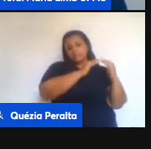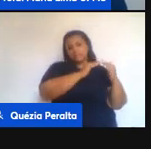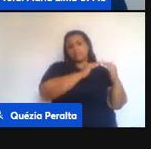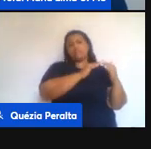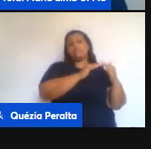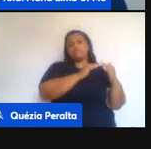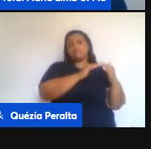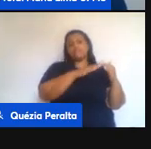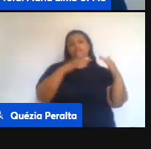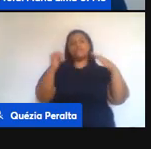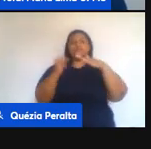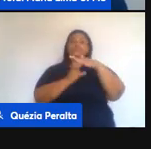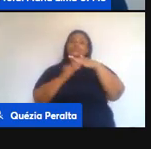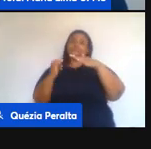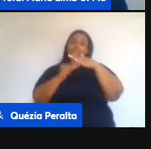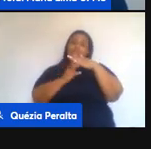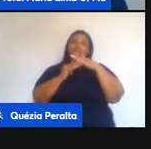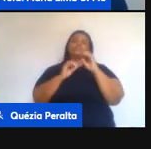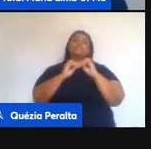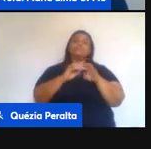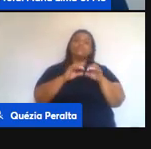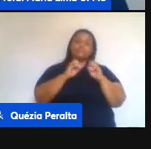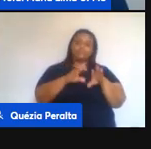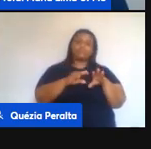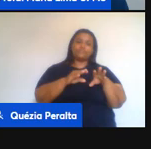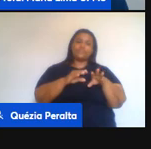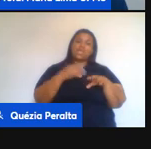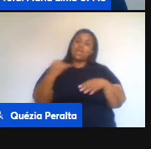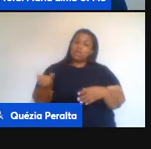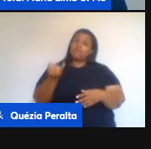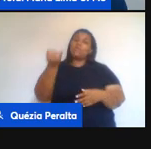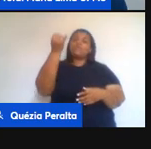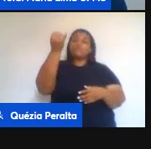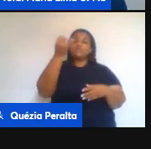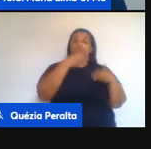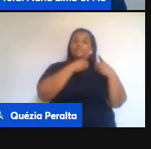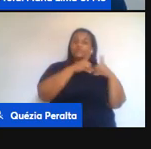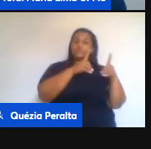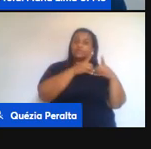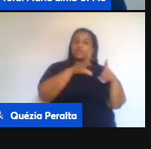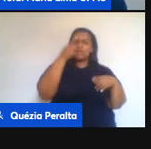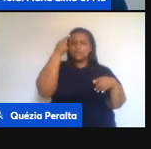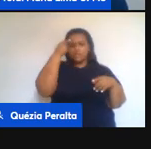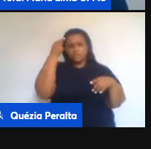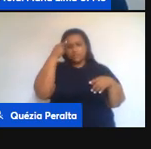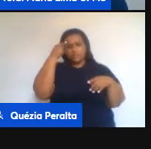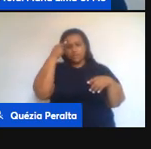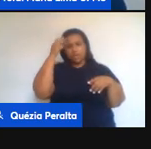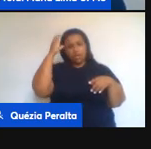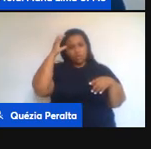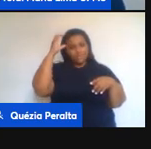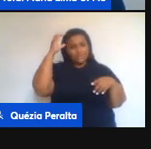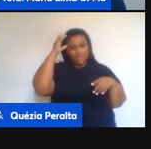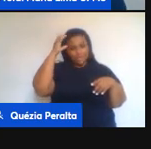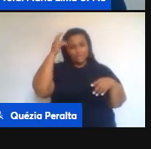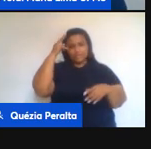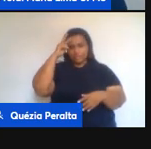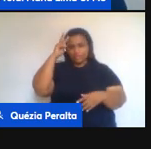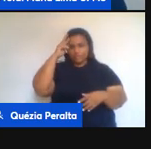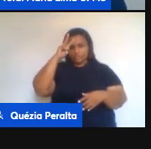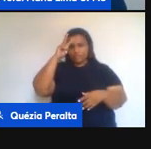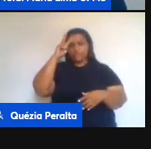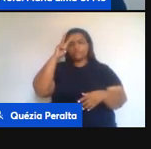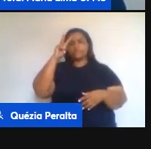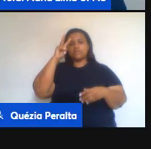institucional do Estado? Então, isso é uma coisa importante para nós discutirmos, para nós pensarmos. A consciência dessa história talvez possa nos